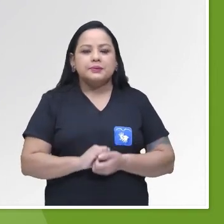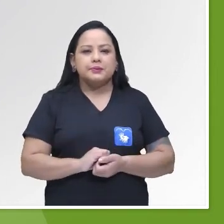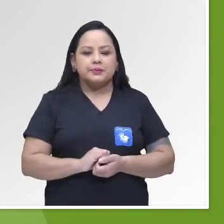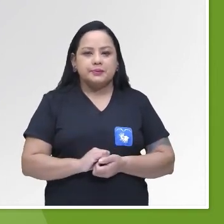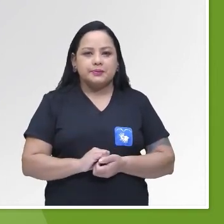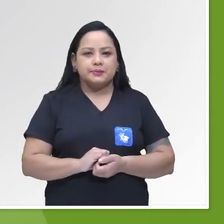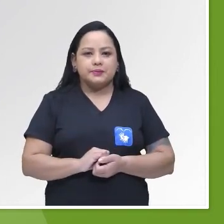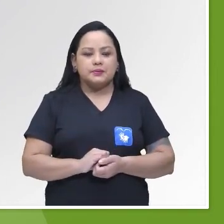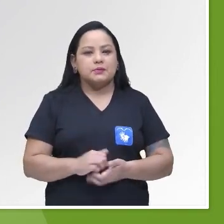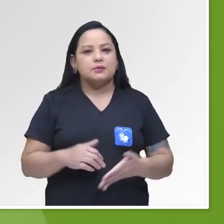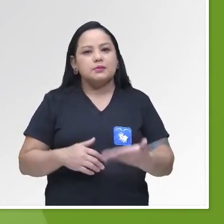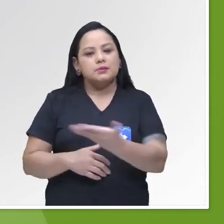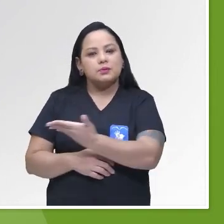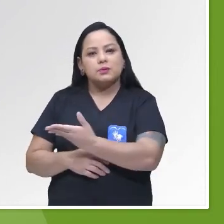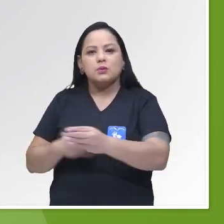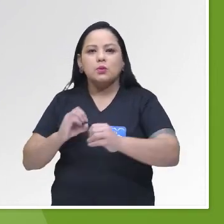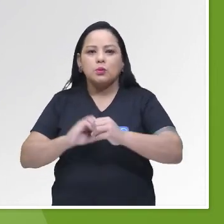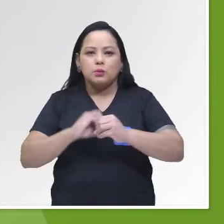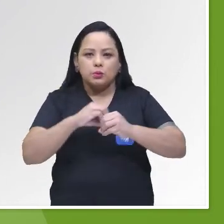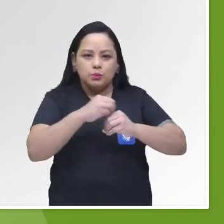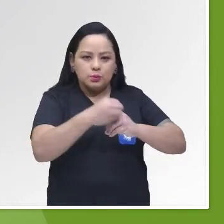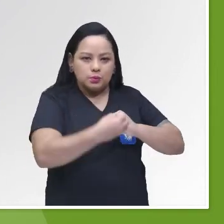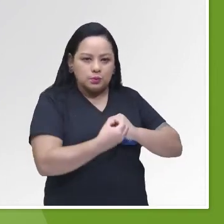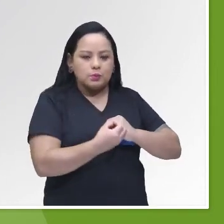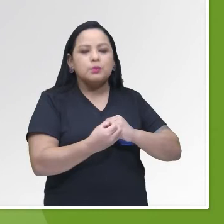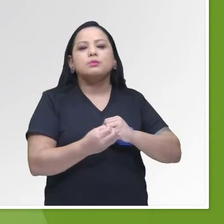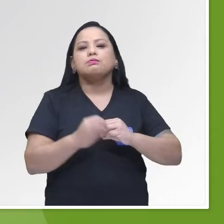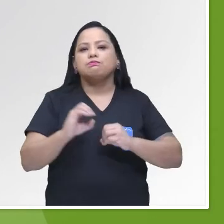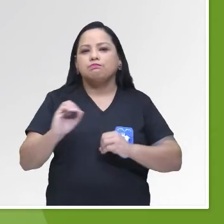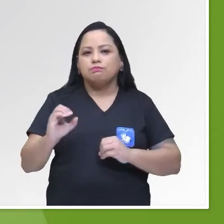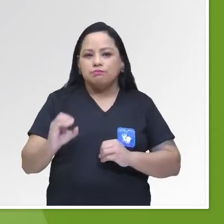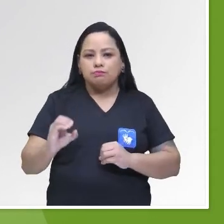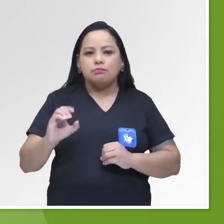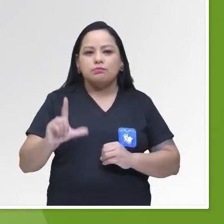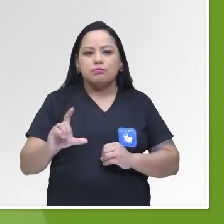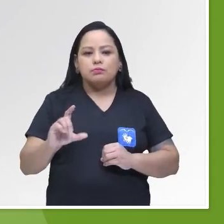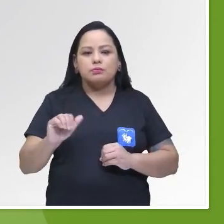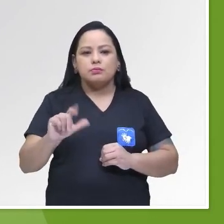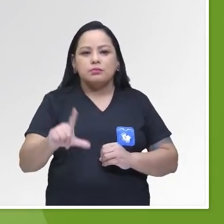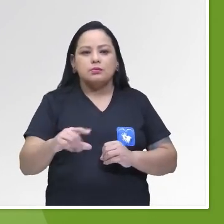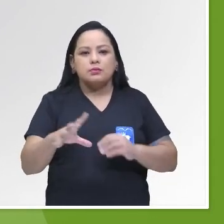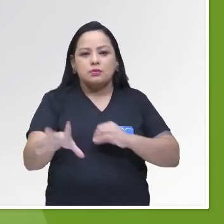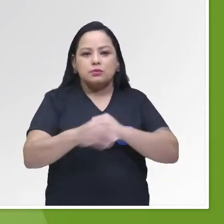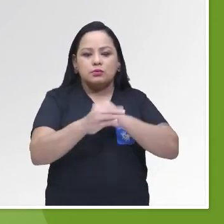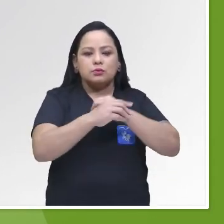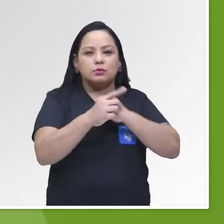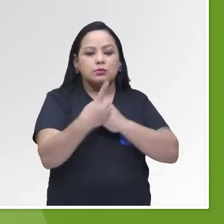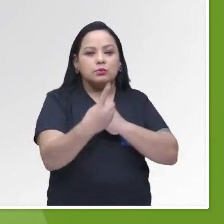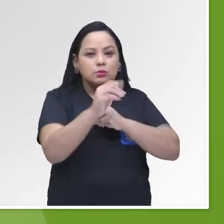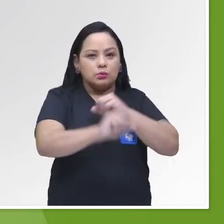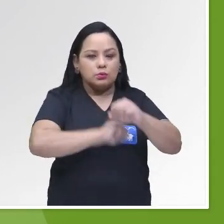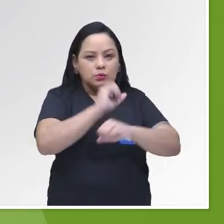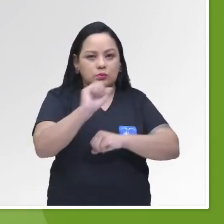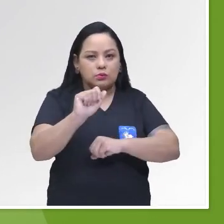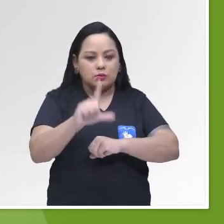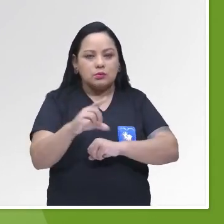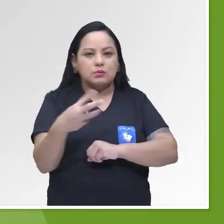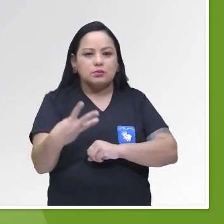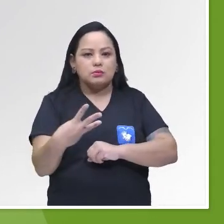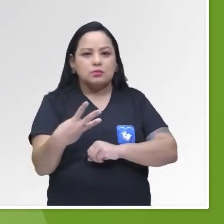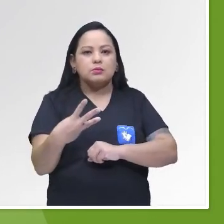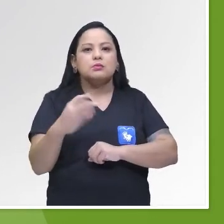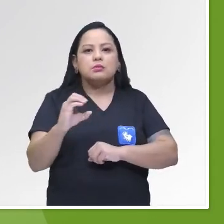cloro, né? Então, essa molécula, cloreto de alumínio, é formada por um átomo de alumínio e 3 átomos de